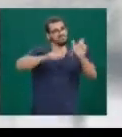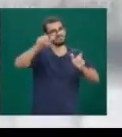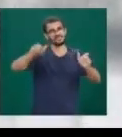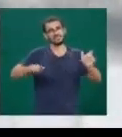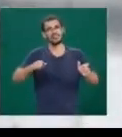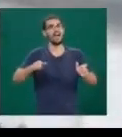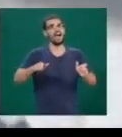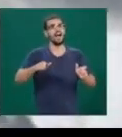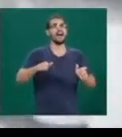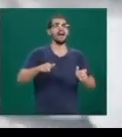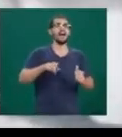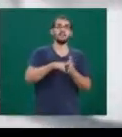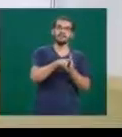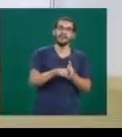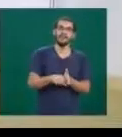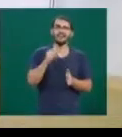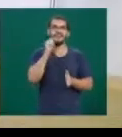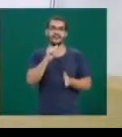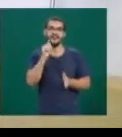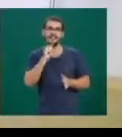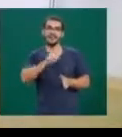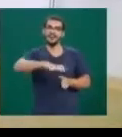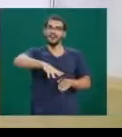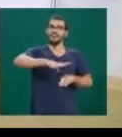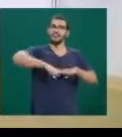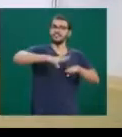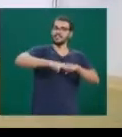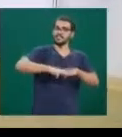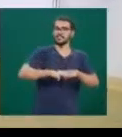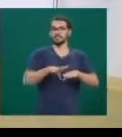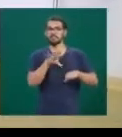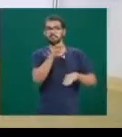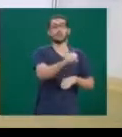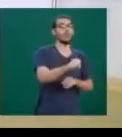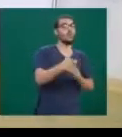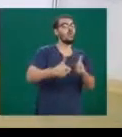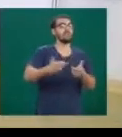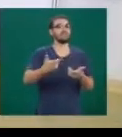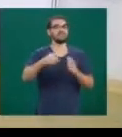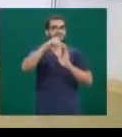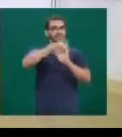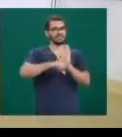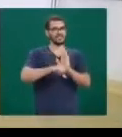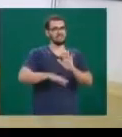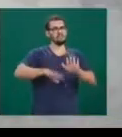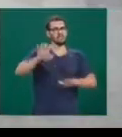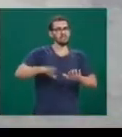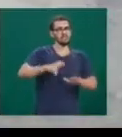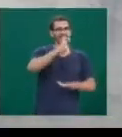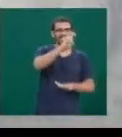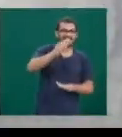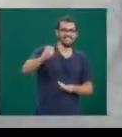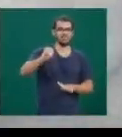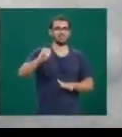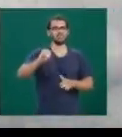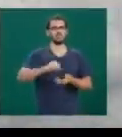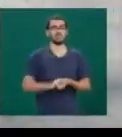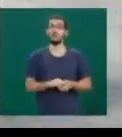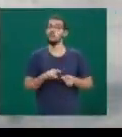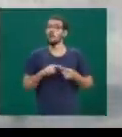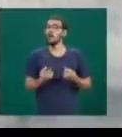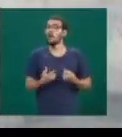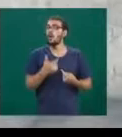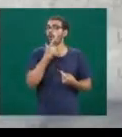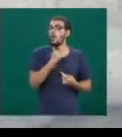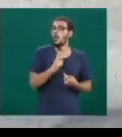que ela encontrou com o currículo na plataforma Lattes. São em torno de 500. Enquanto assim os homens tinham